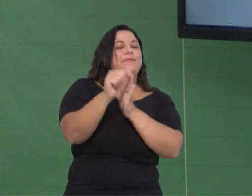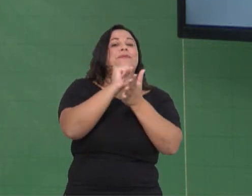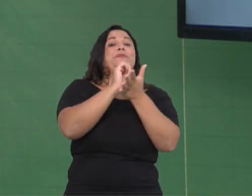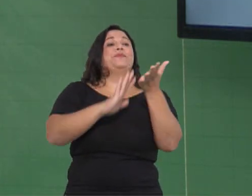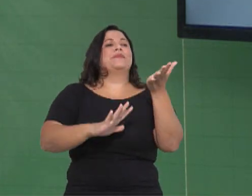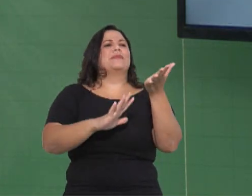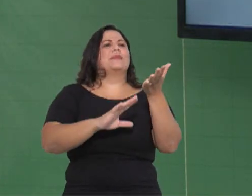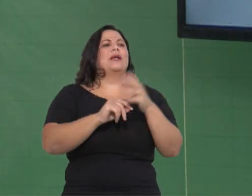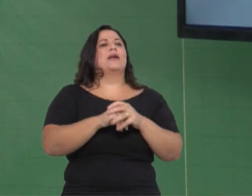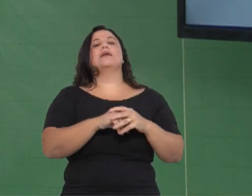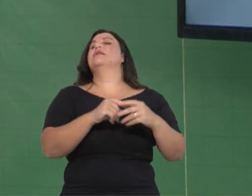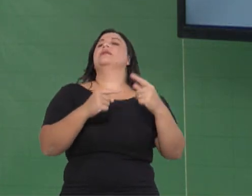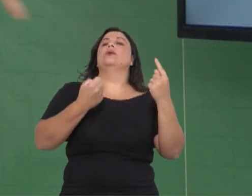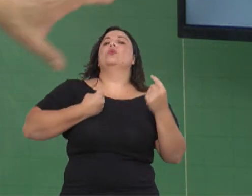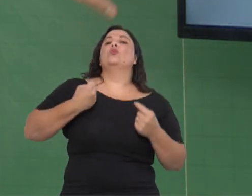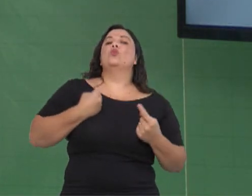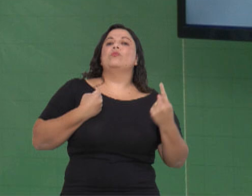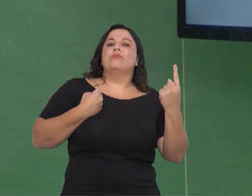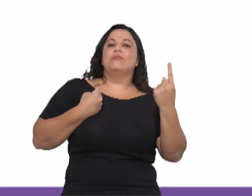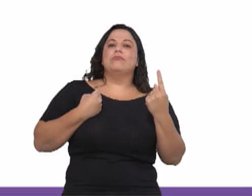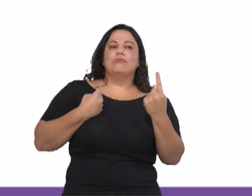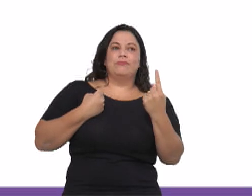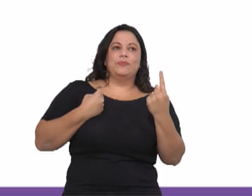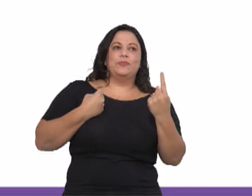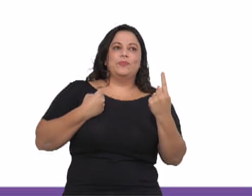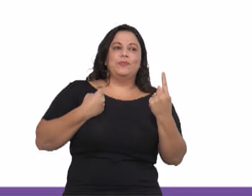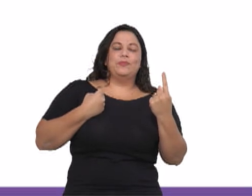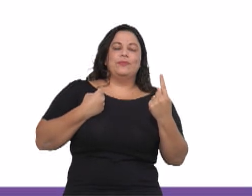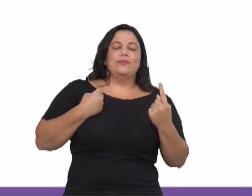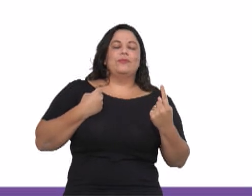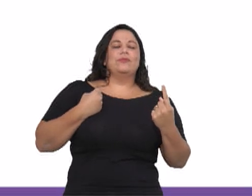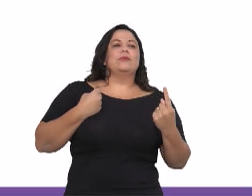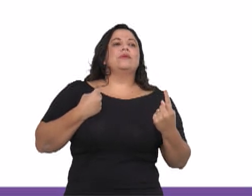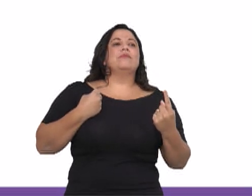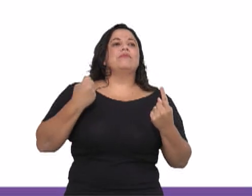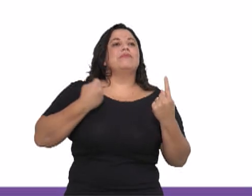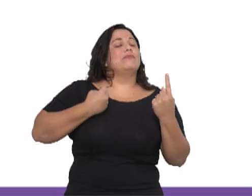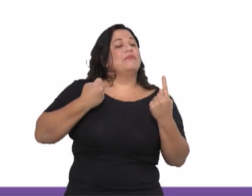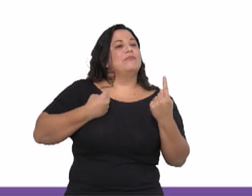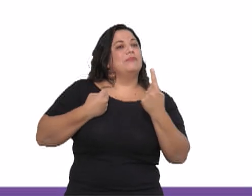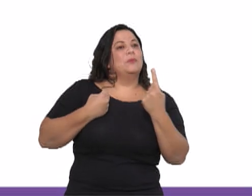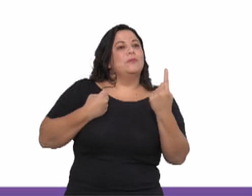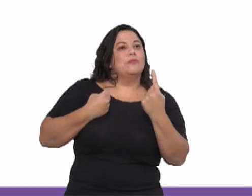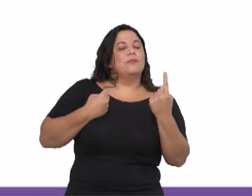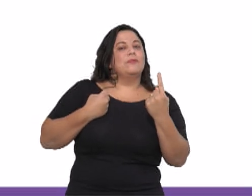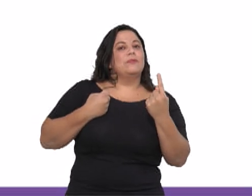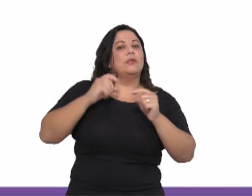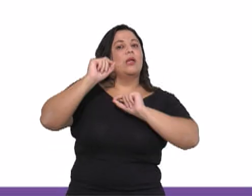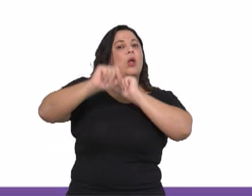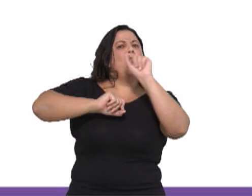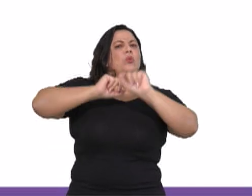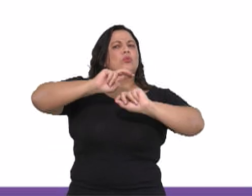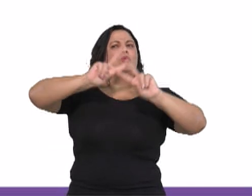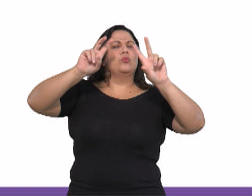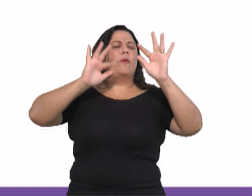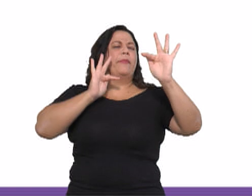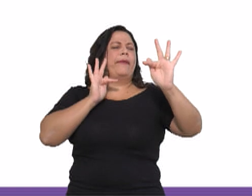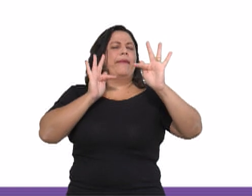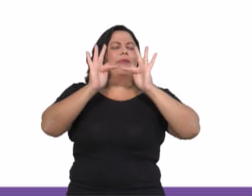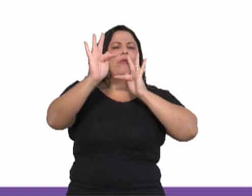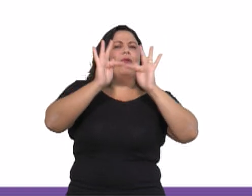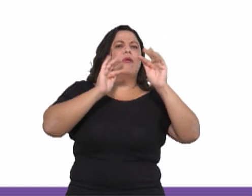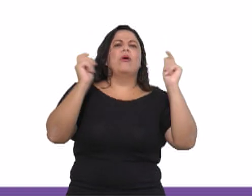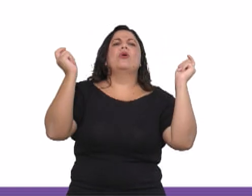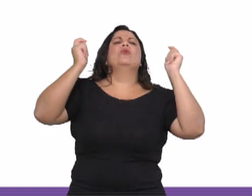Anotem aí, número 1. Então você coloca o número, depois marca a letra. Questão número 1 do quiz. Sobre o folclore podemos dizer